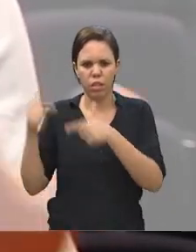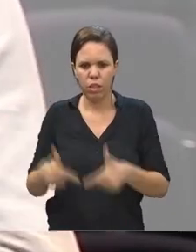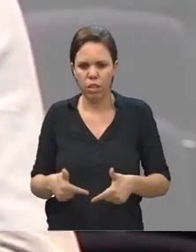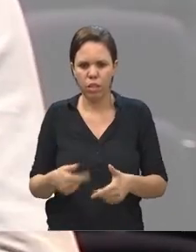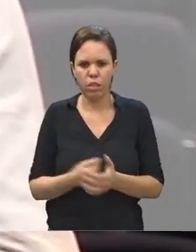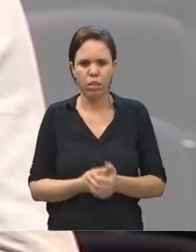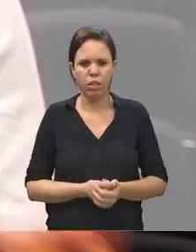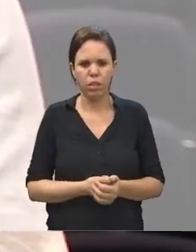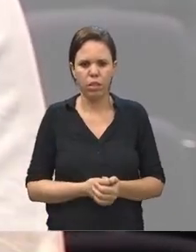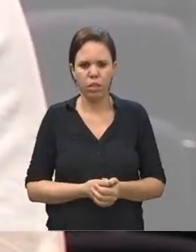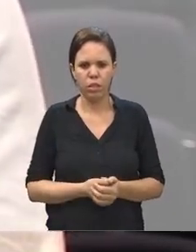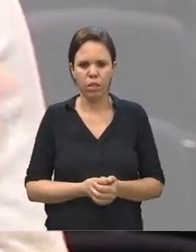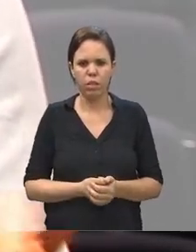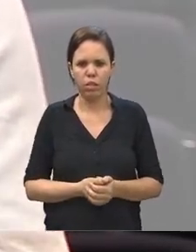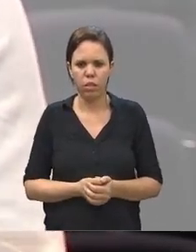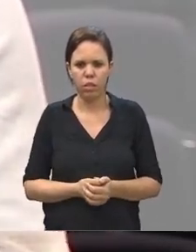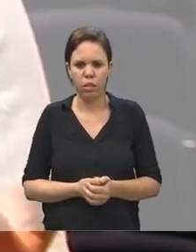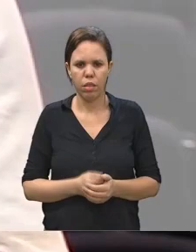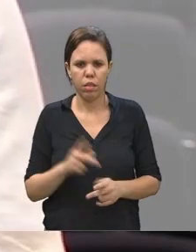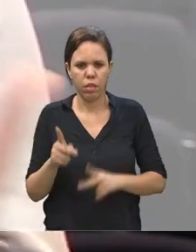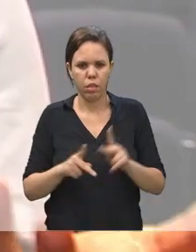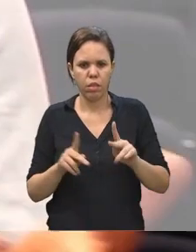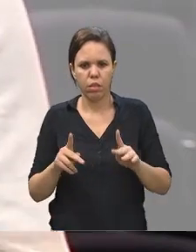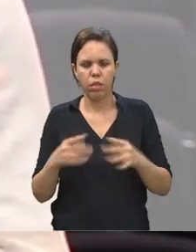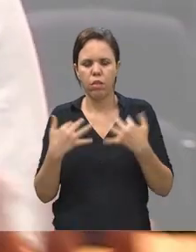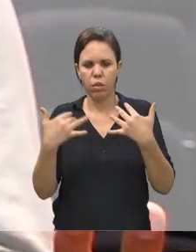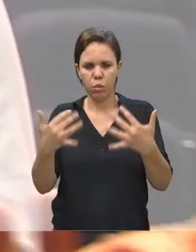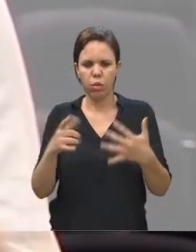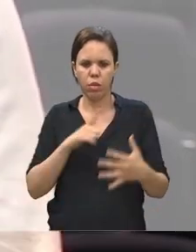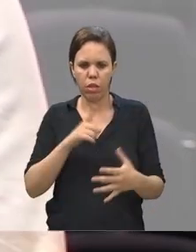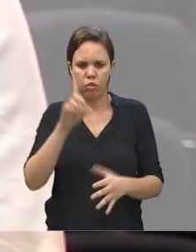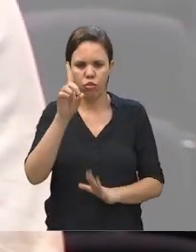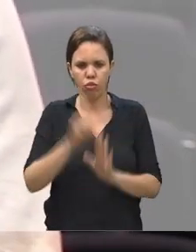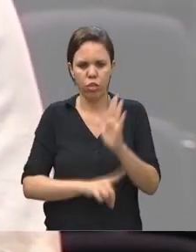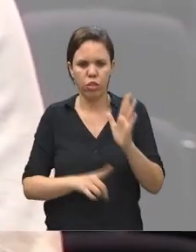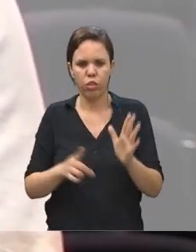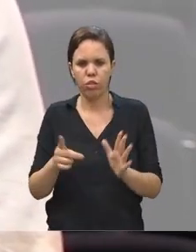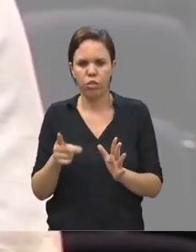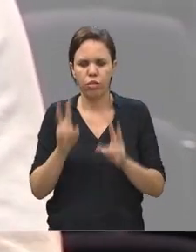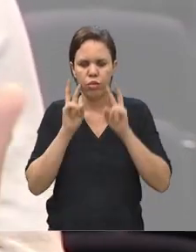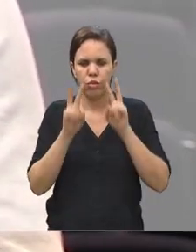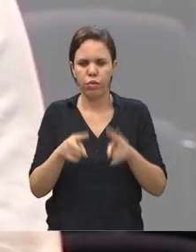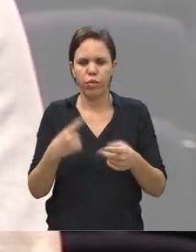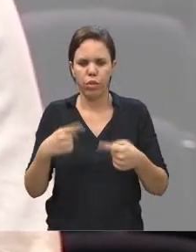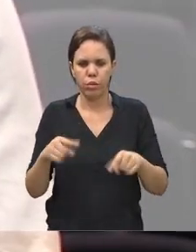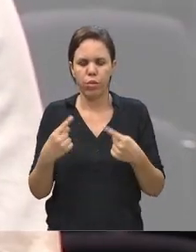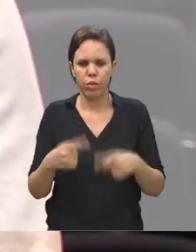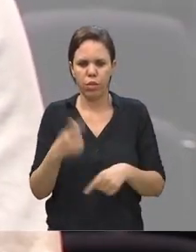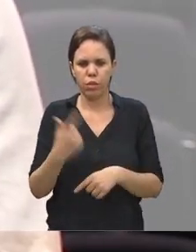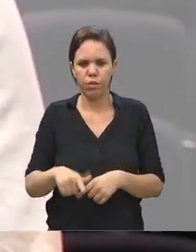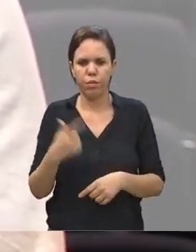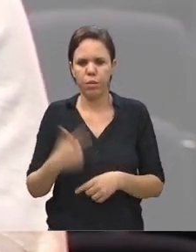tradicionais e habituais do repertório, que obviamente todo público tem direito de escutar e muitas vezes.